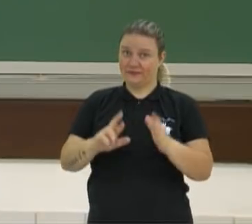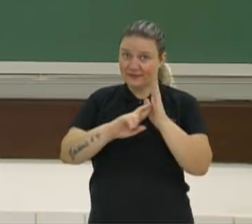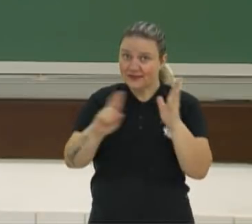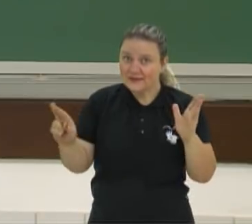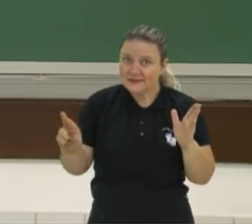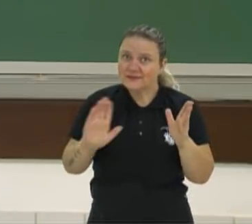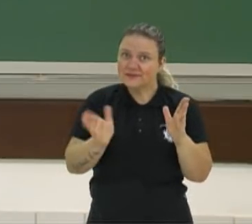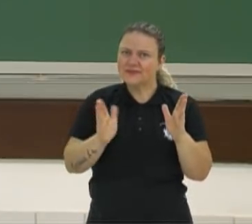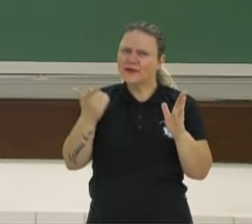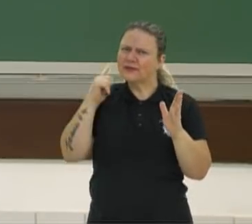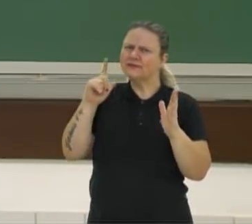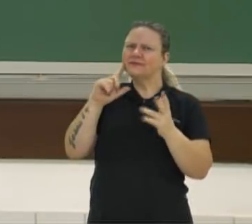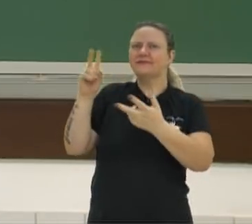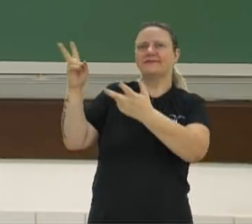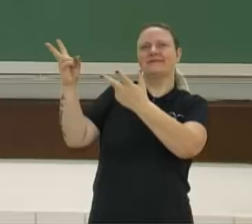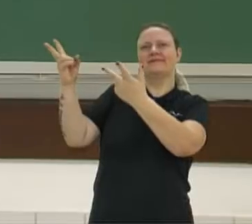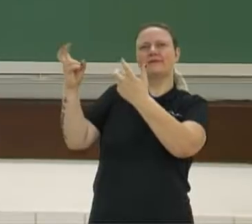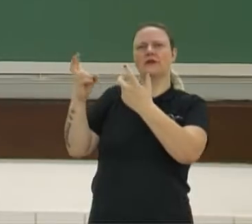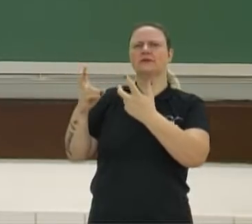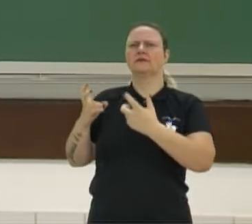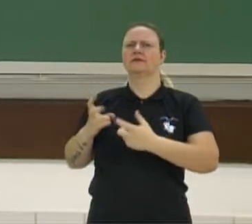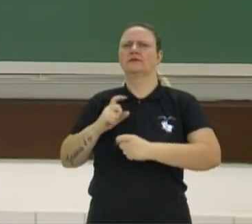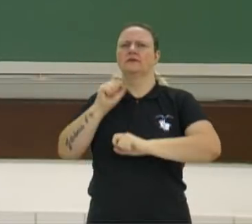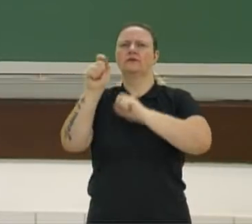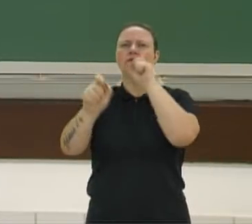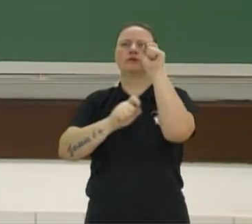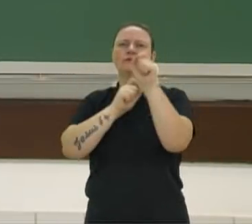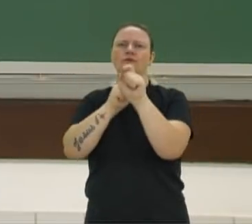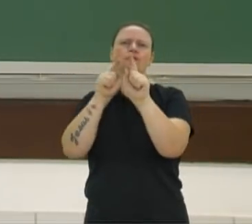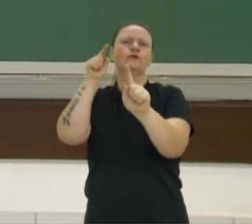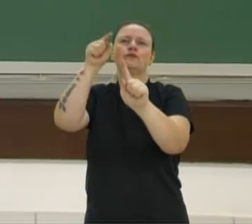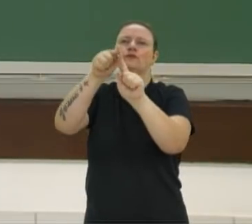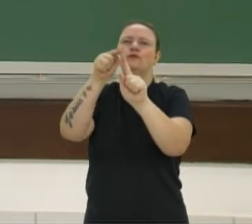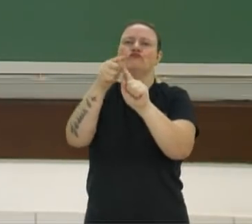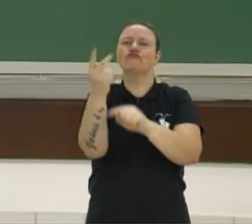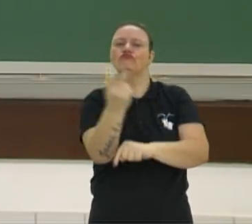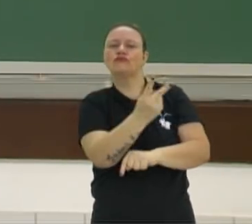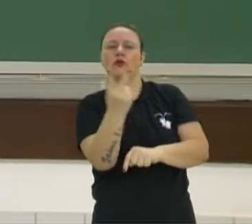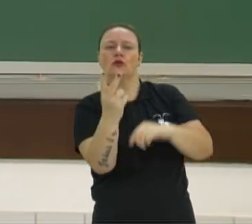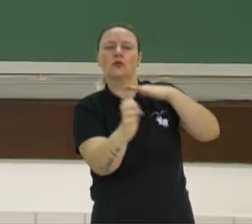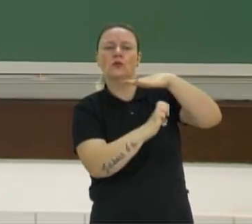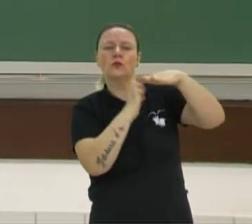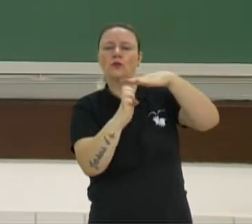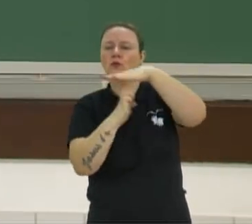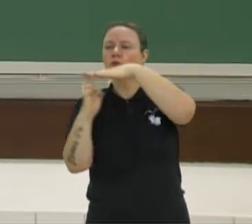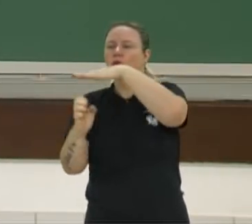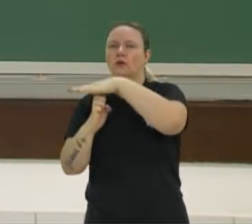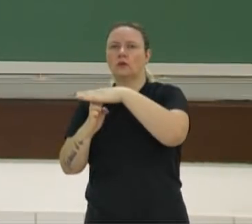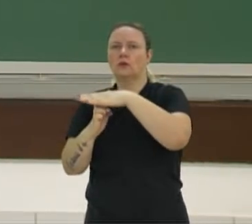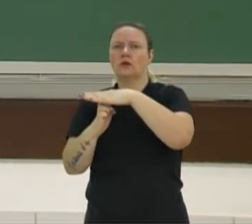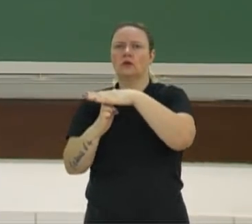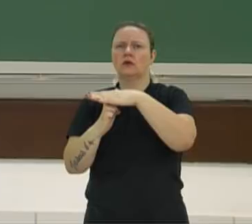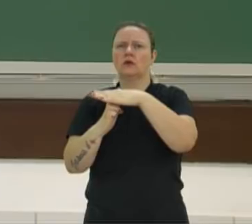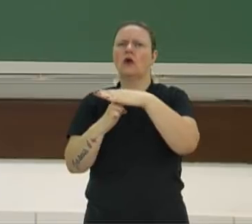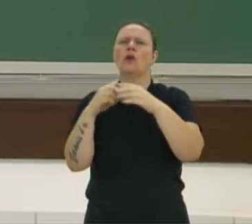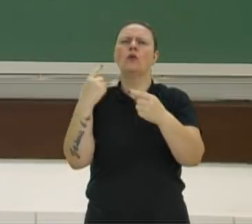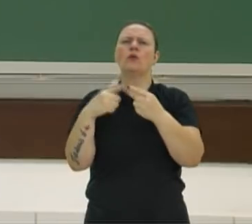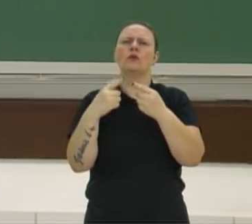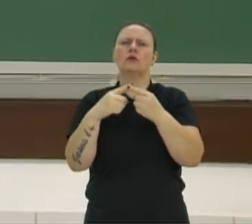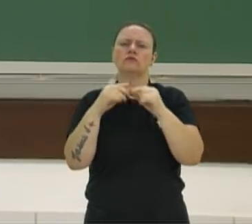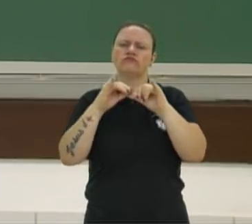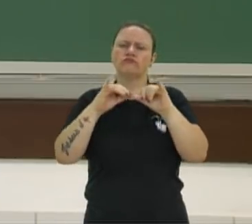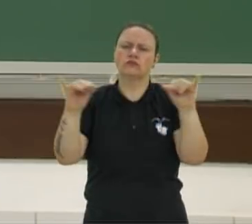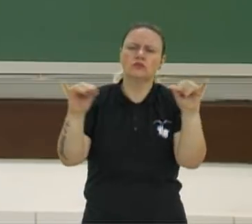respondeu, conseguiu perceber qual que é o objetivo desses dois meios de comunicação trabalharem com essa temática de